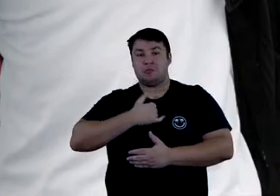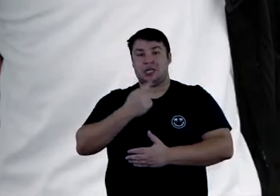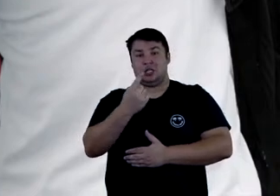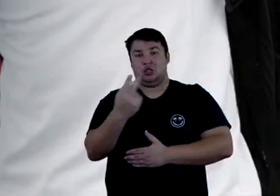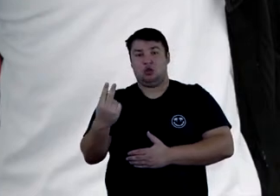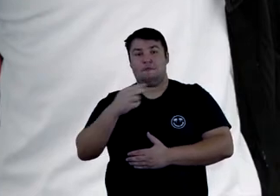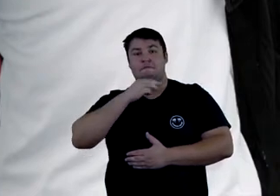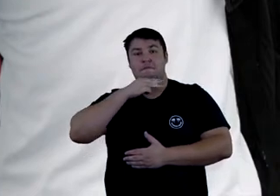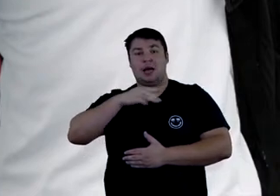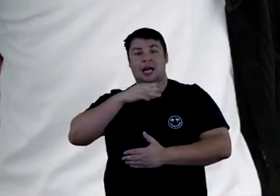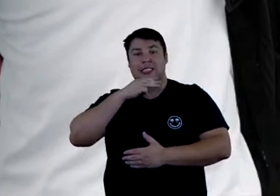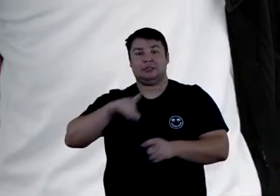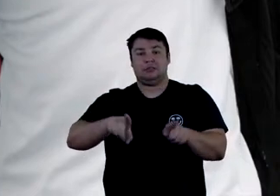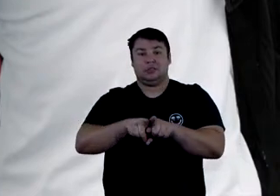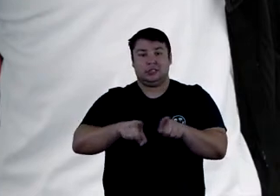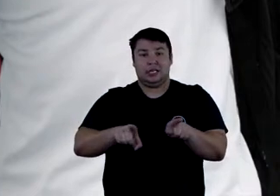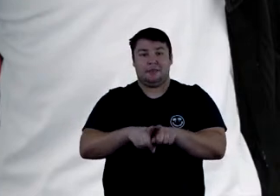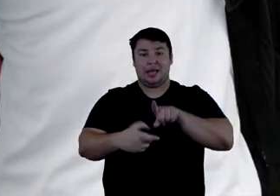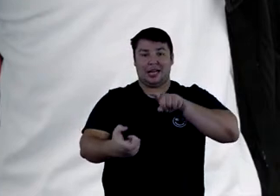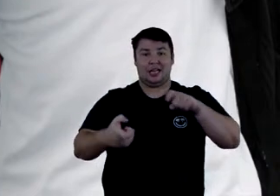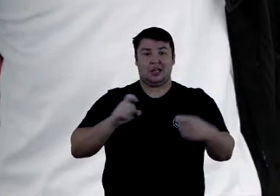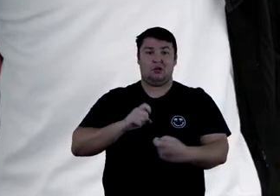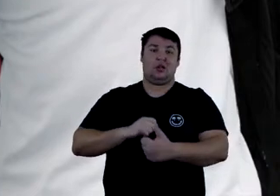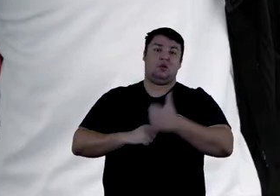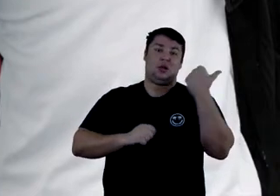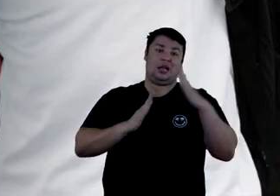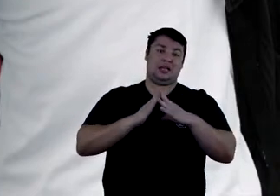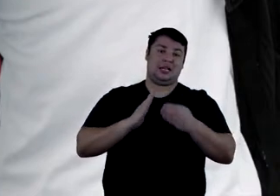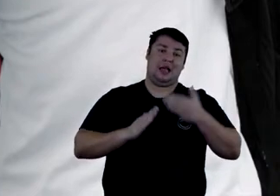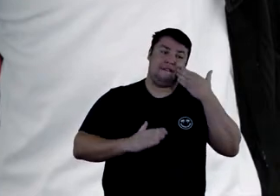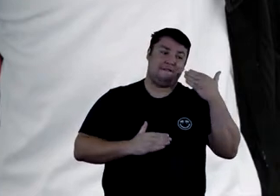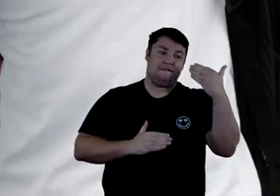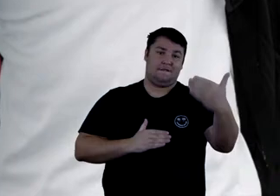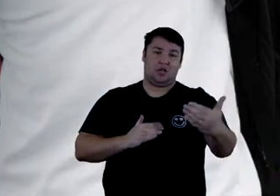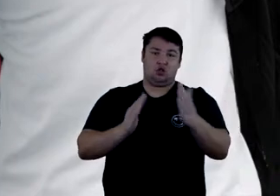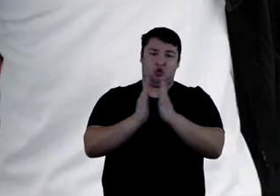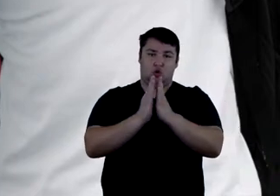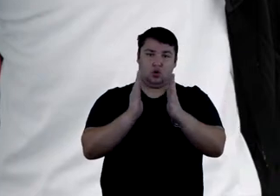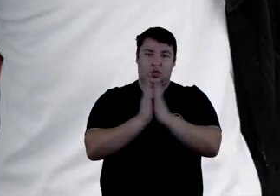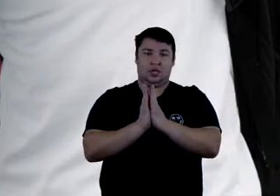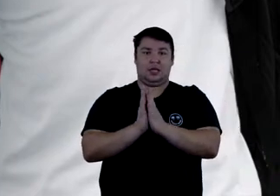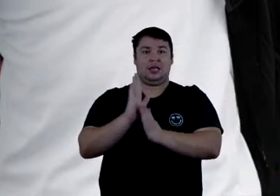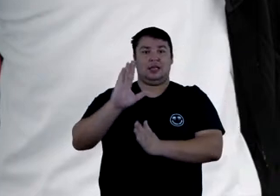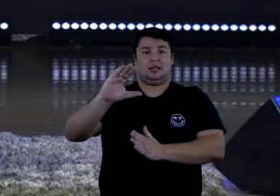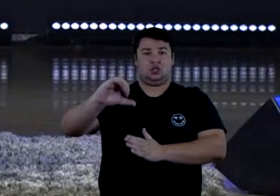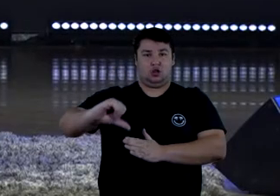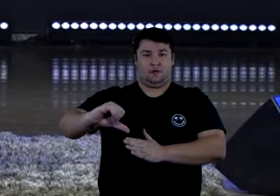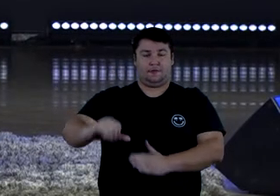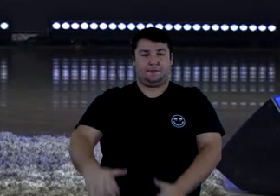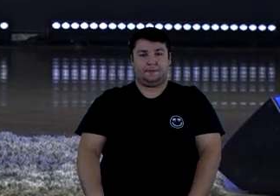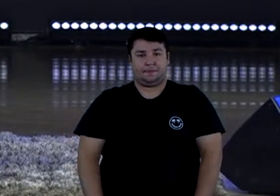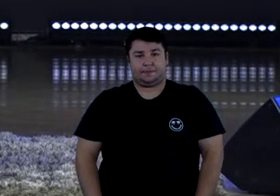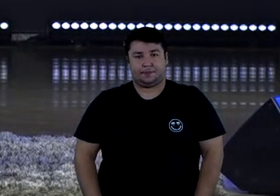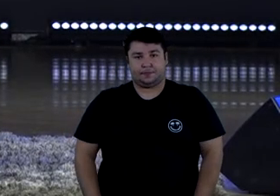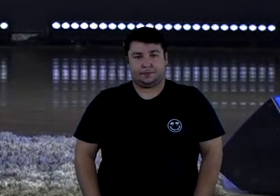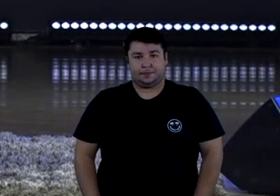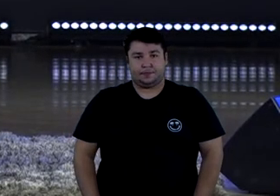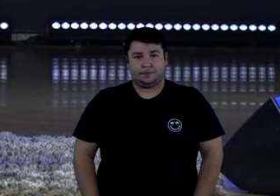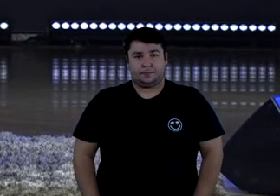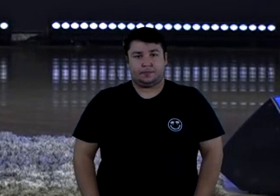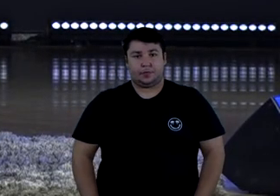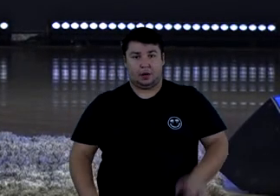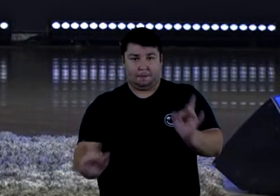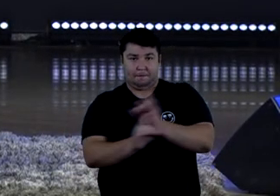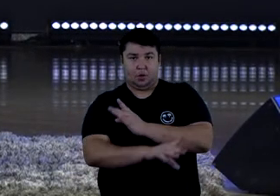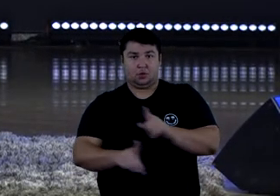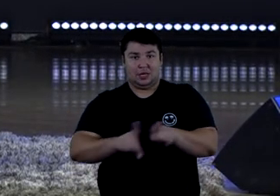março. Também a reunião será lá na capela de oração às 9 horas, tá bom? Bom, também